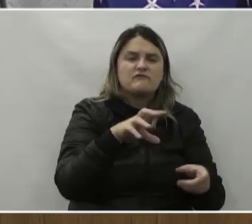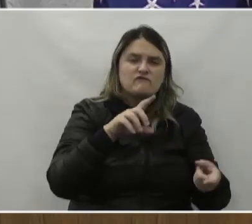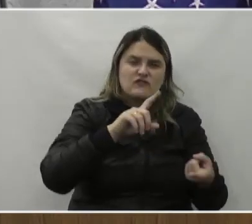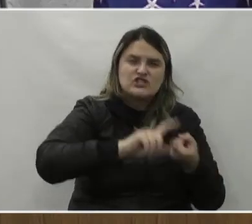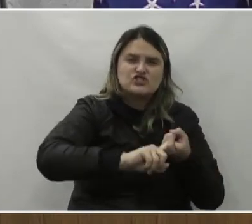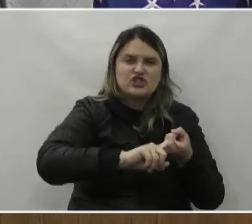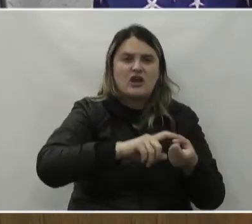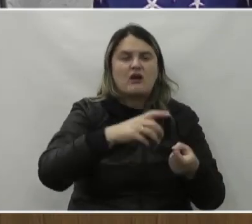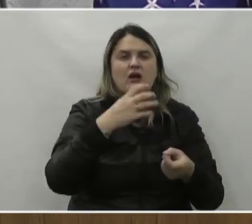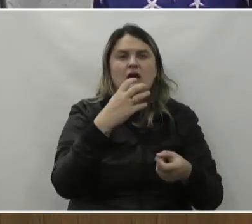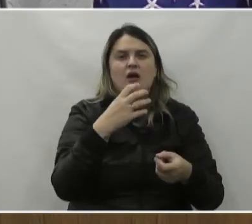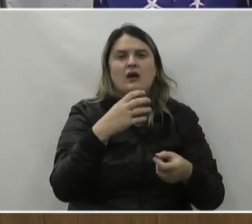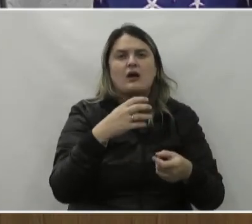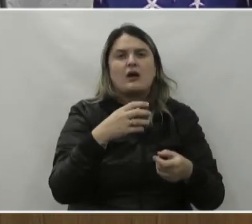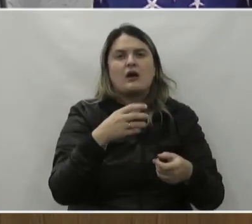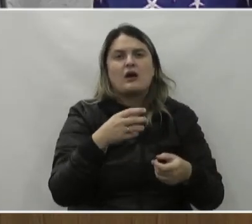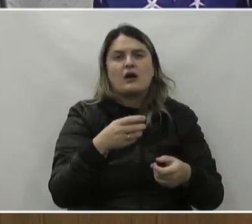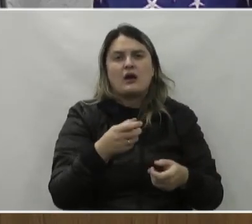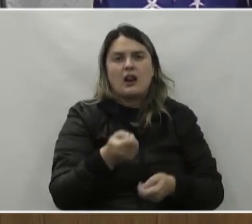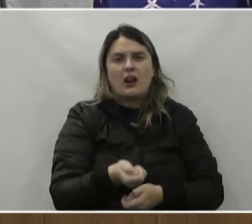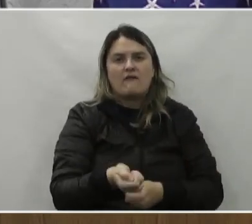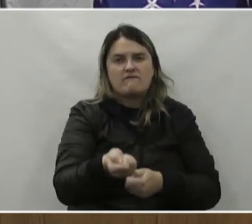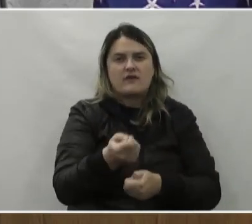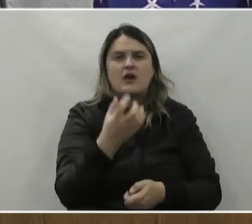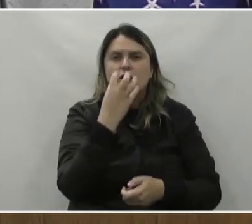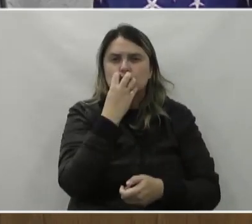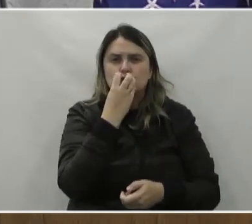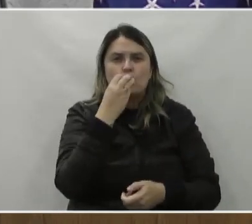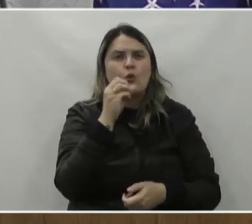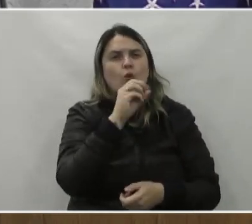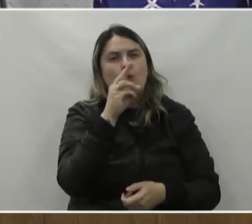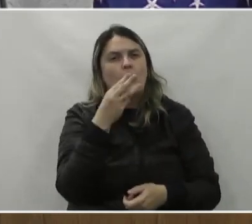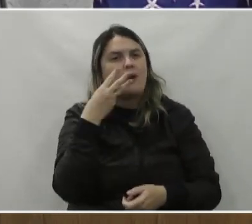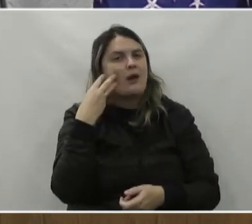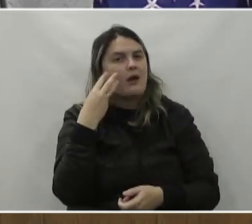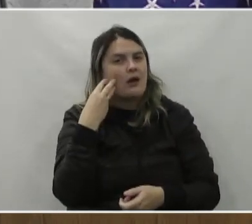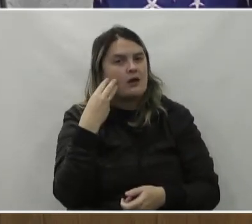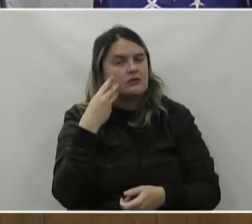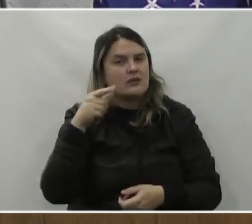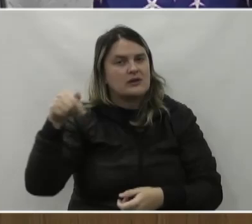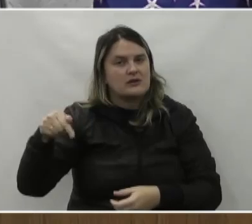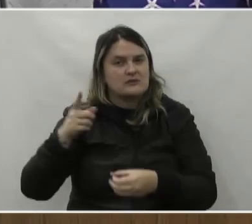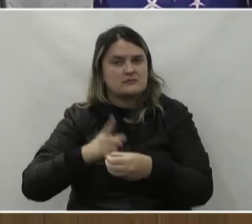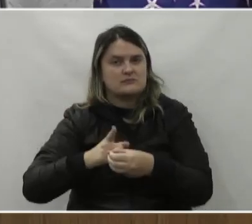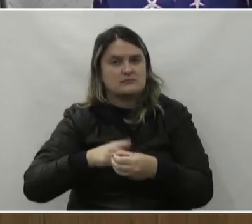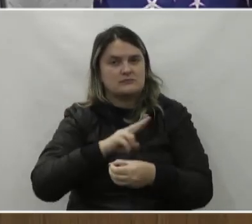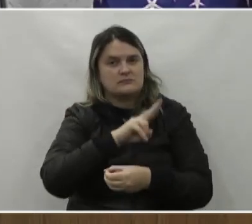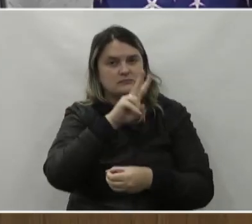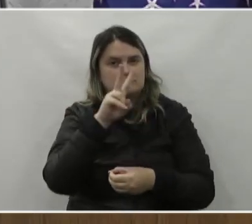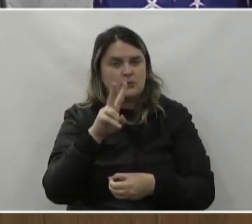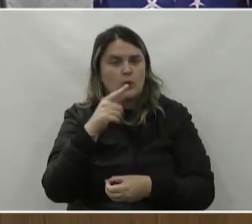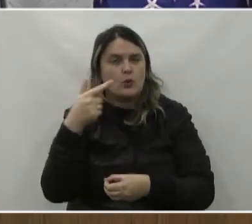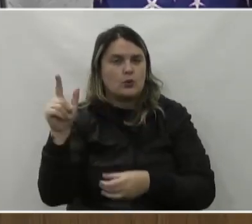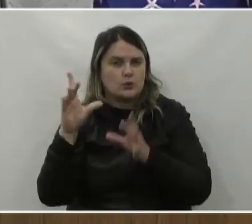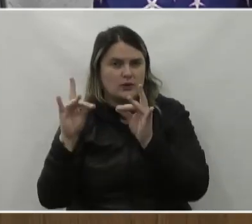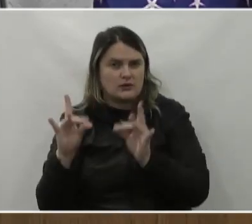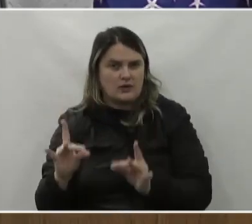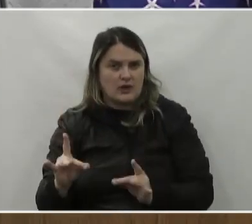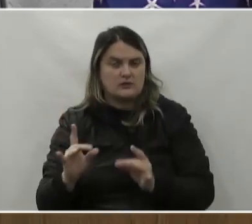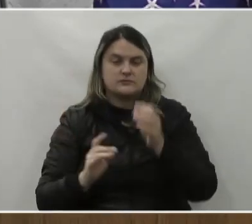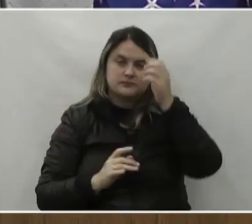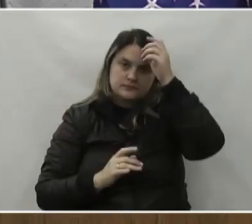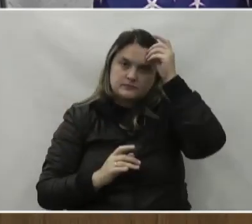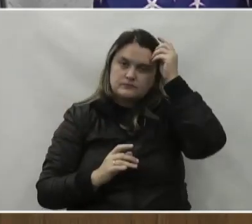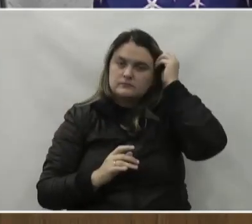restrição à liberdade de locomoção de cães e gatos no município de União da Vitória, Paraná, e da outras